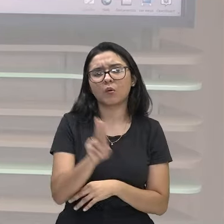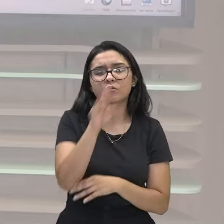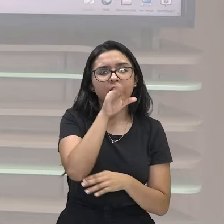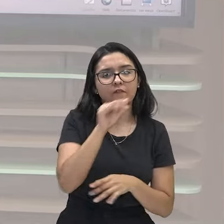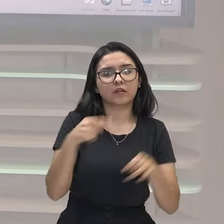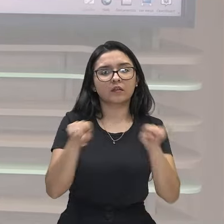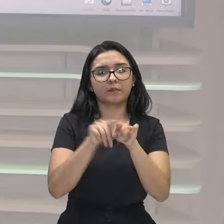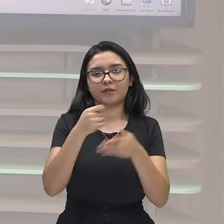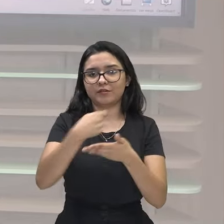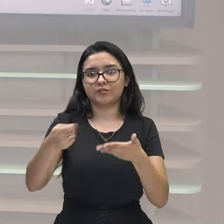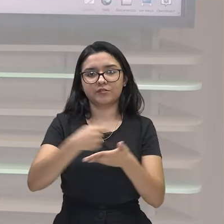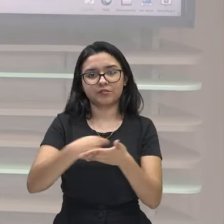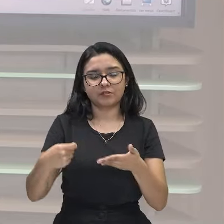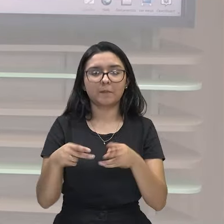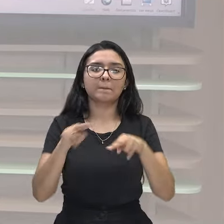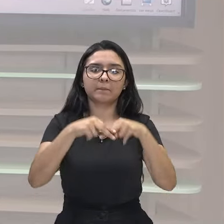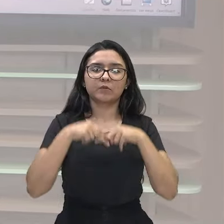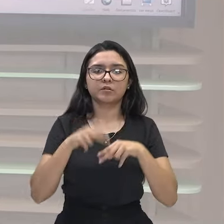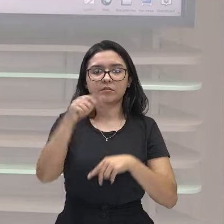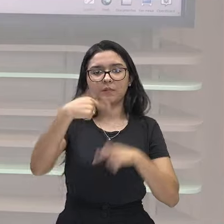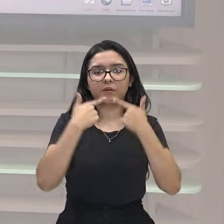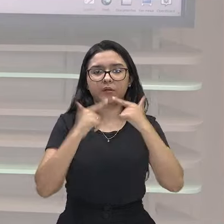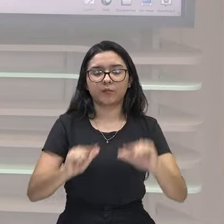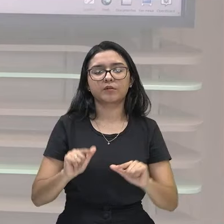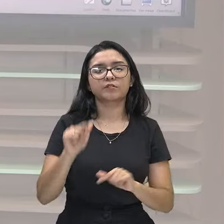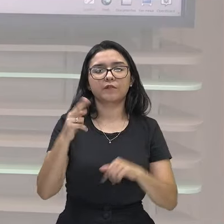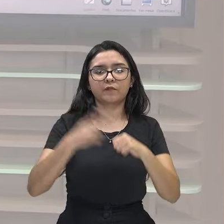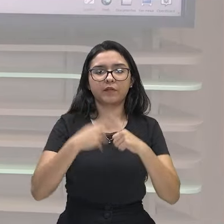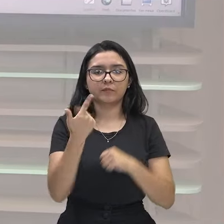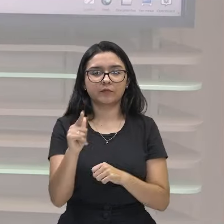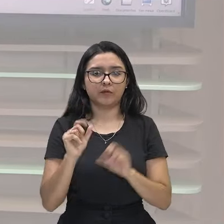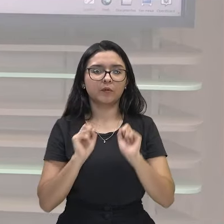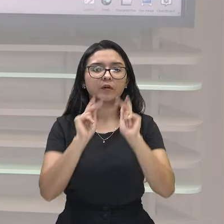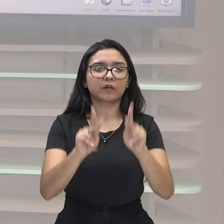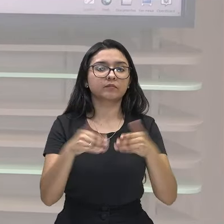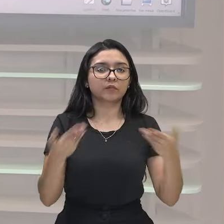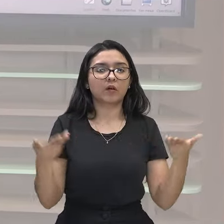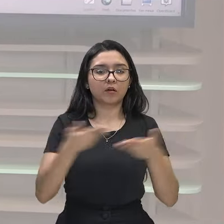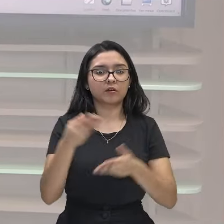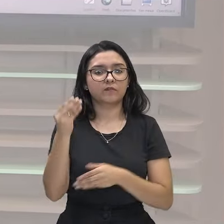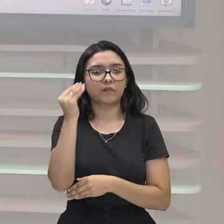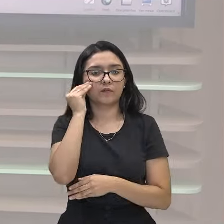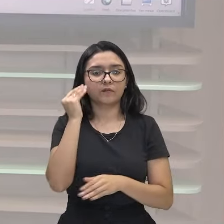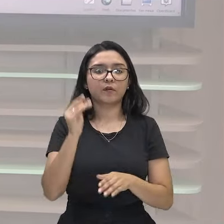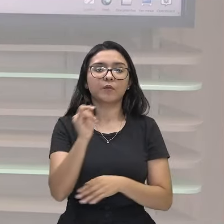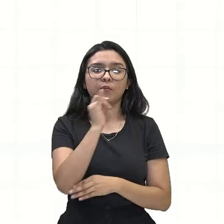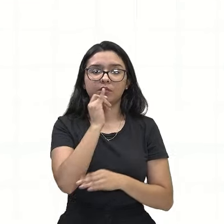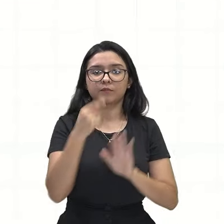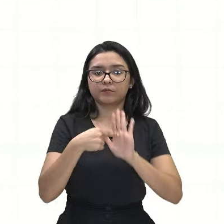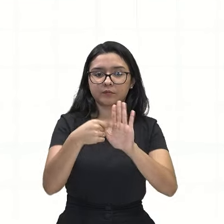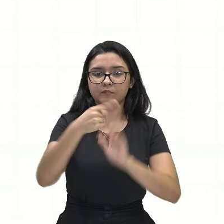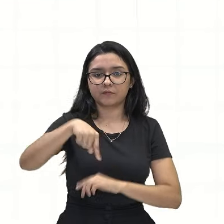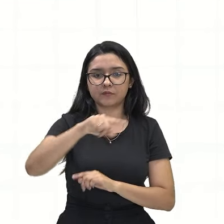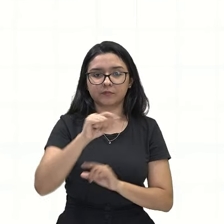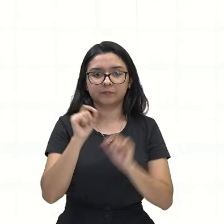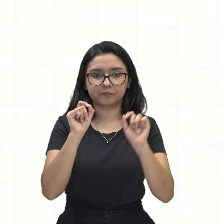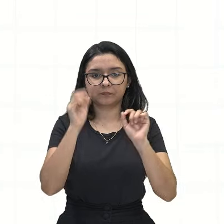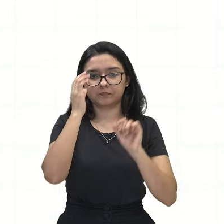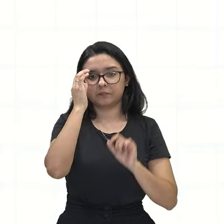nem a escrita. Por isso que é uma linguagem não verbal, ok? Então, vamos ver aí o exemplo que nós trouxemos para você. Olha só, temos aí